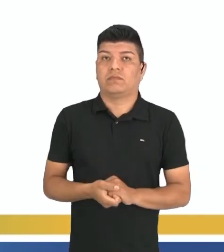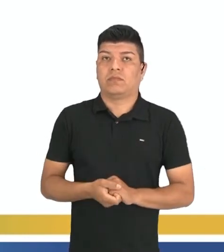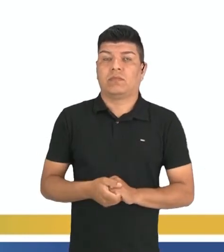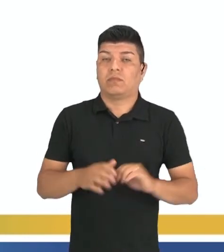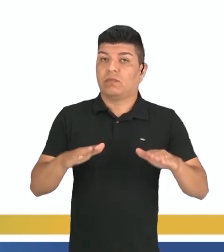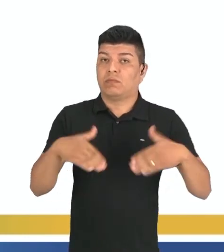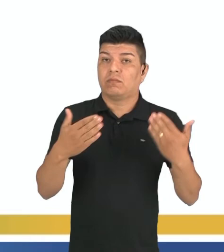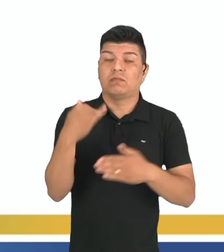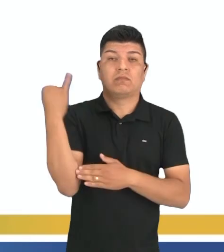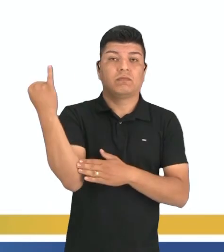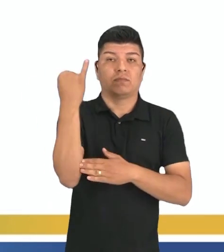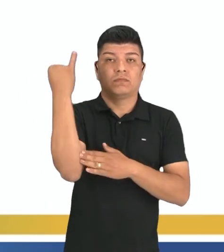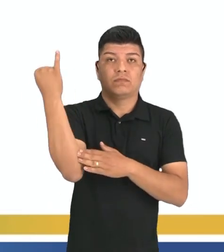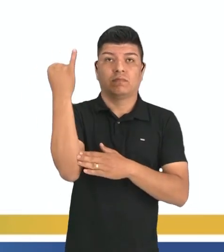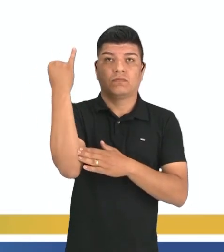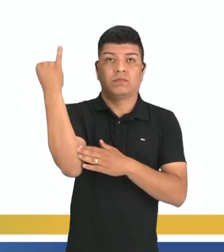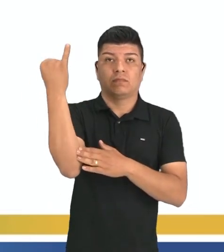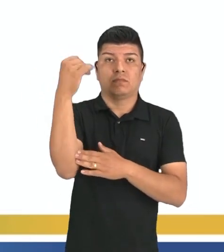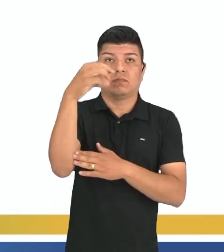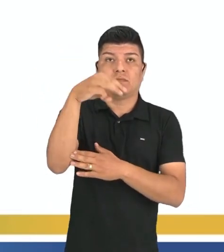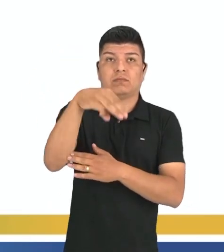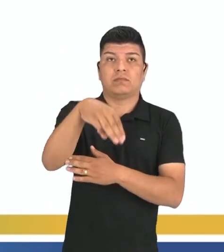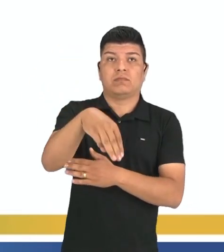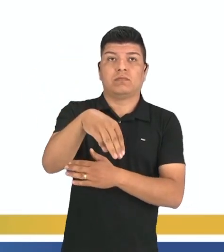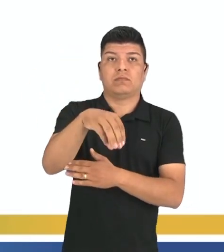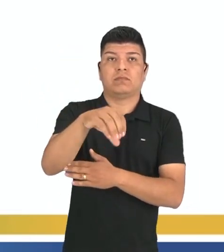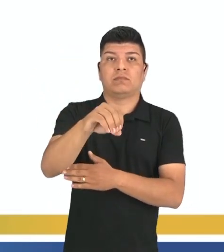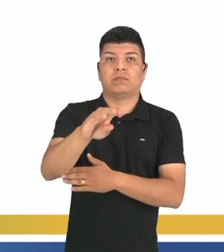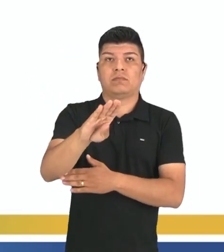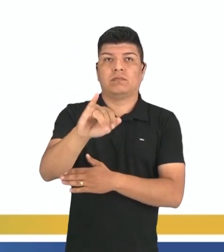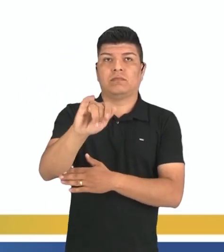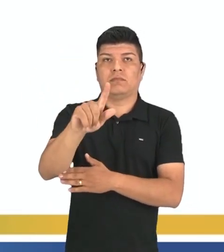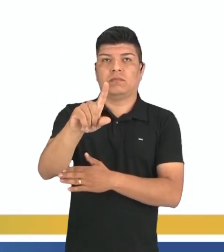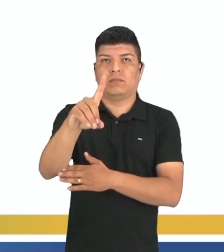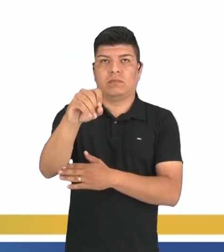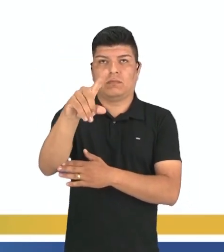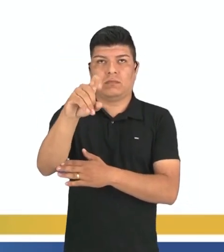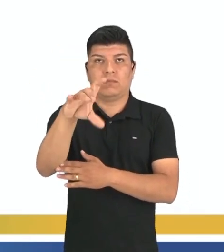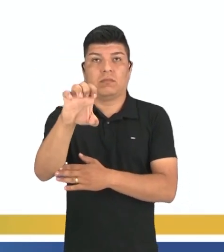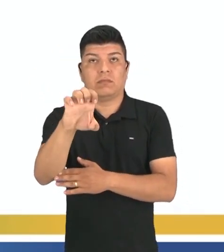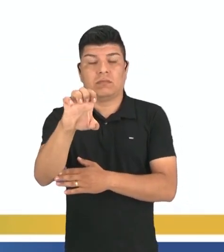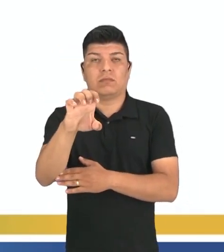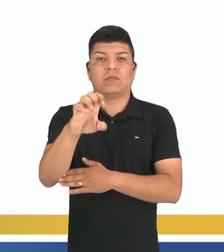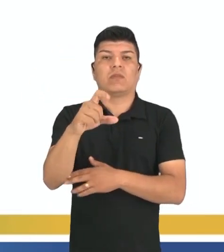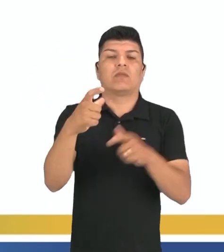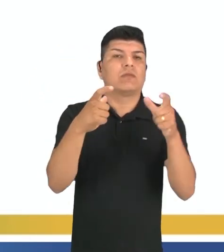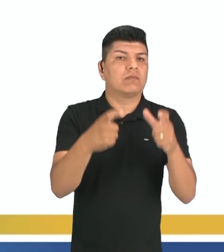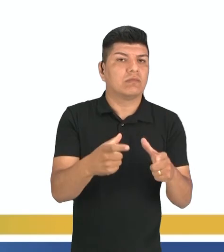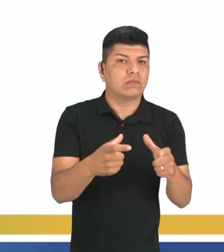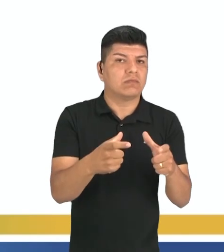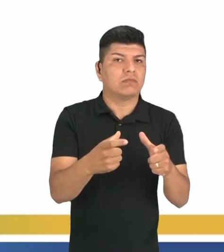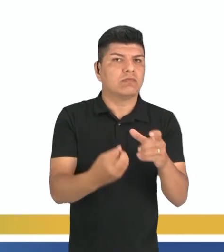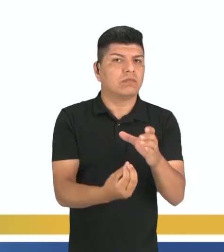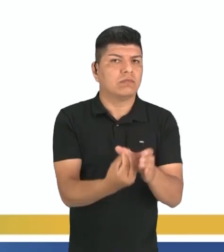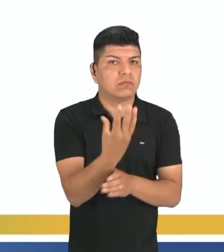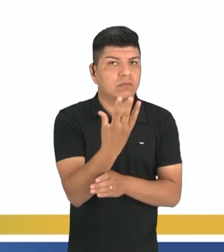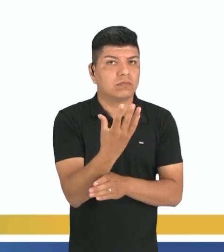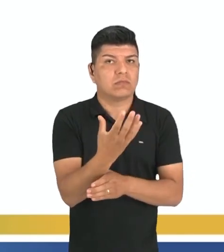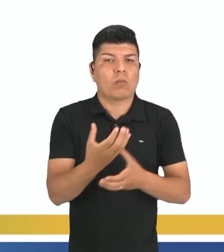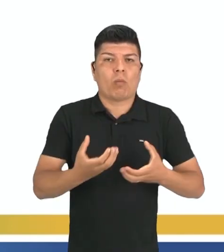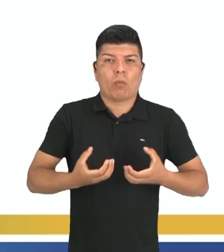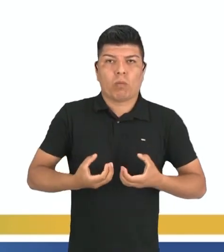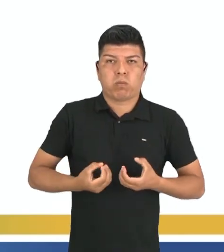qual a importância dessa motilidade? Então vamos lá, onde que os espermatozoides eles são produzidos? Eles são produzidos